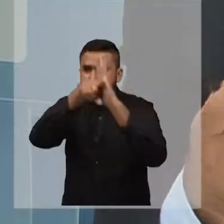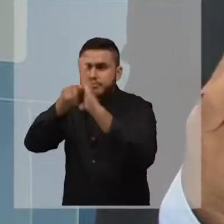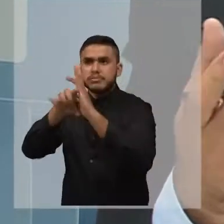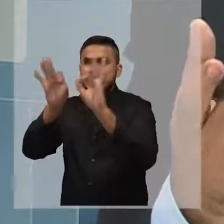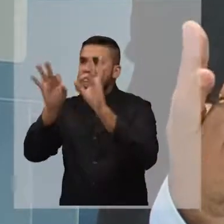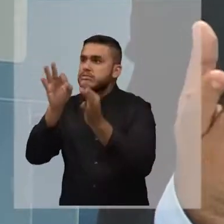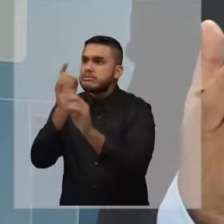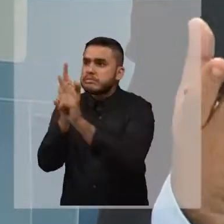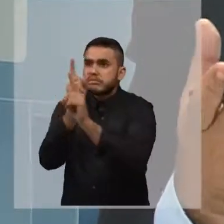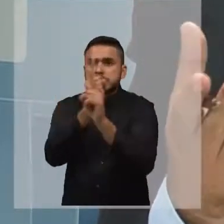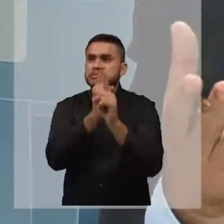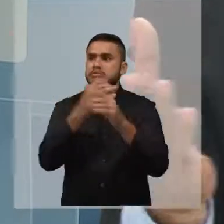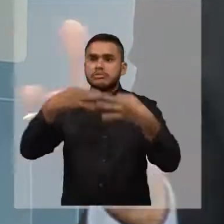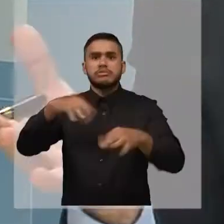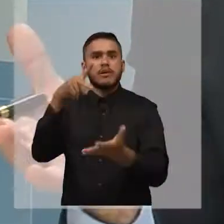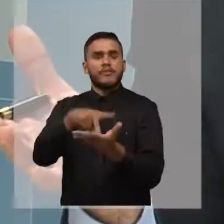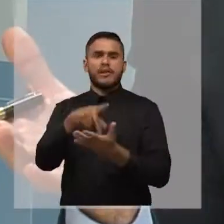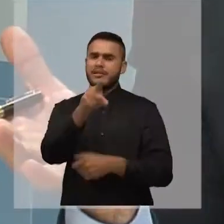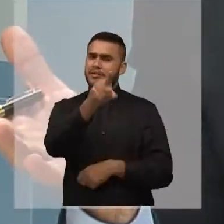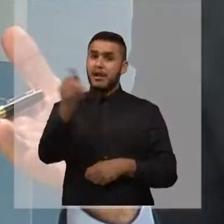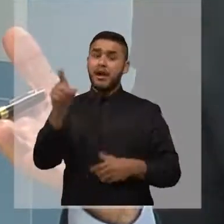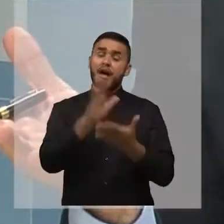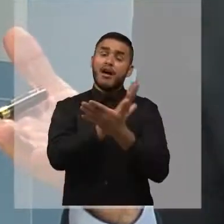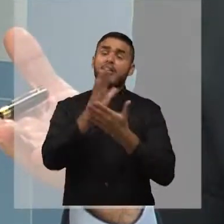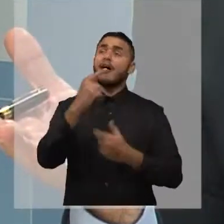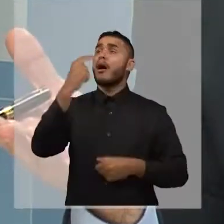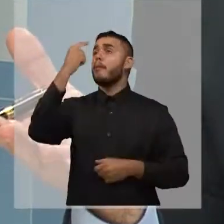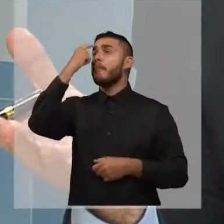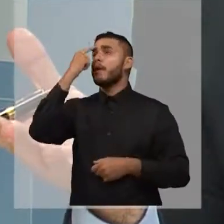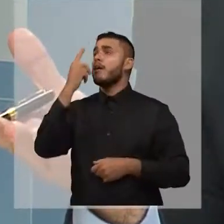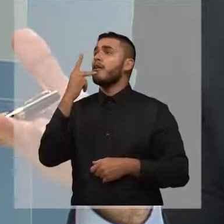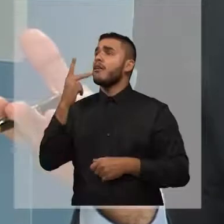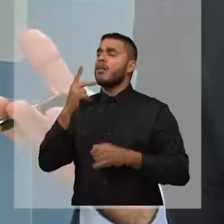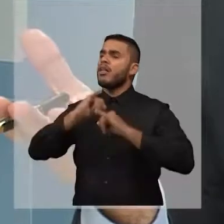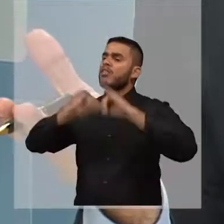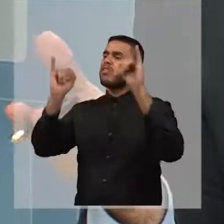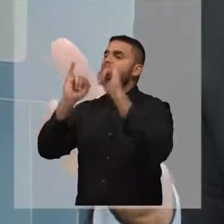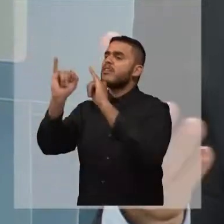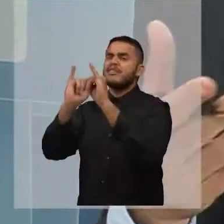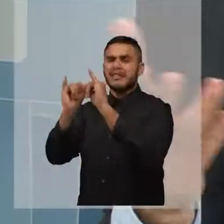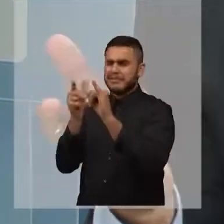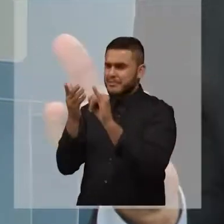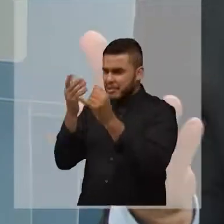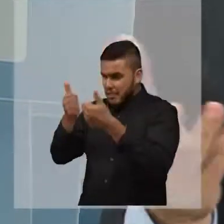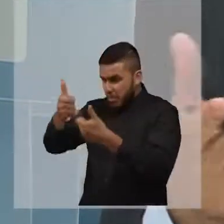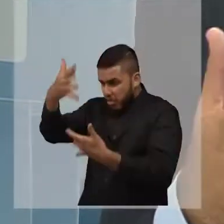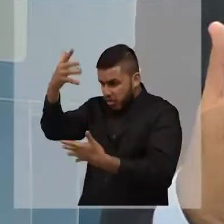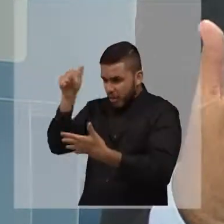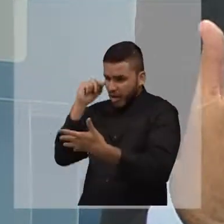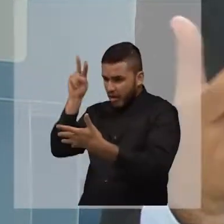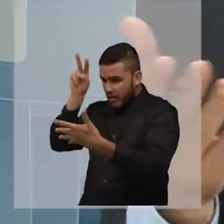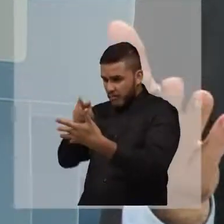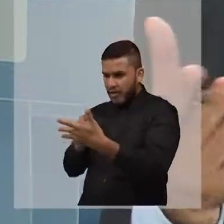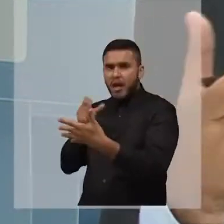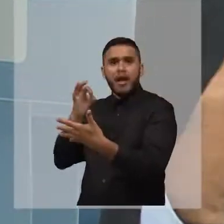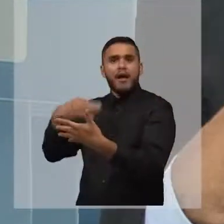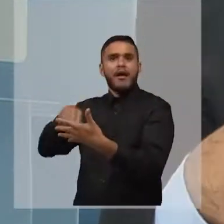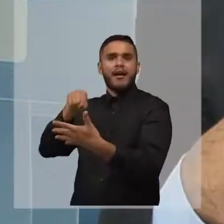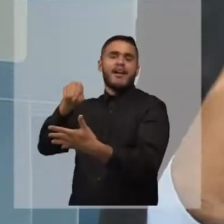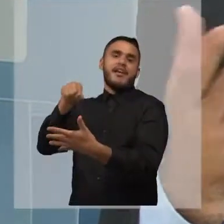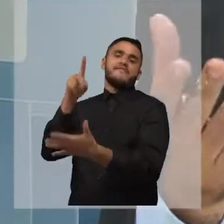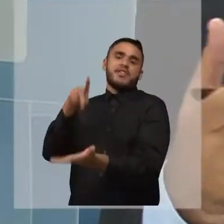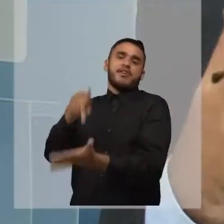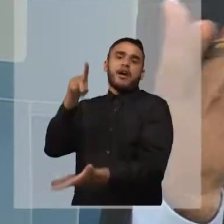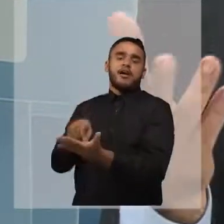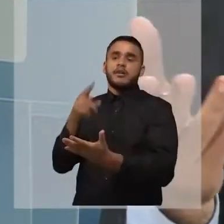muitas pessoas se baseiam em notícia de internet, cara. Que hoje sem saber da